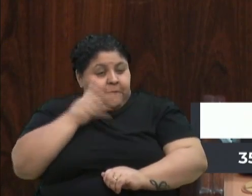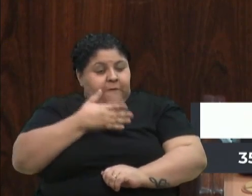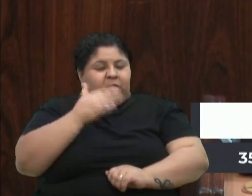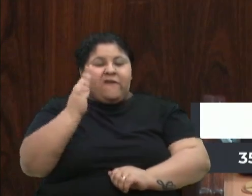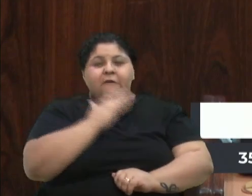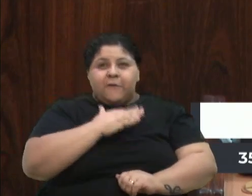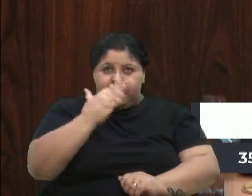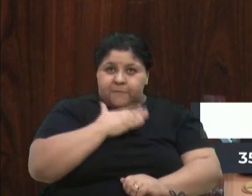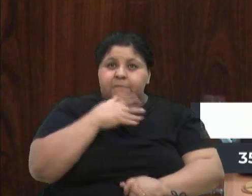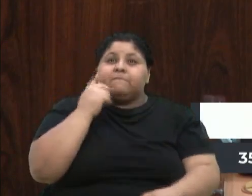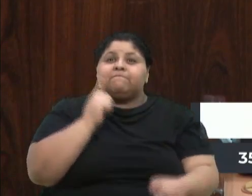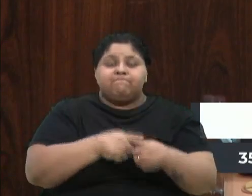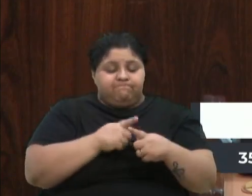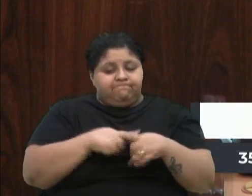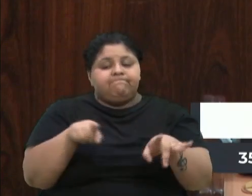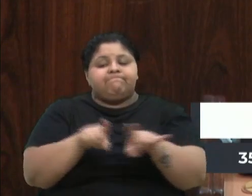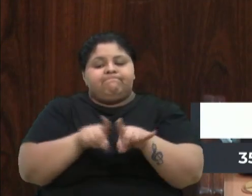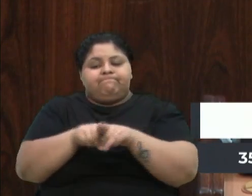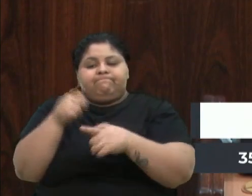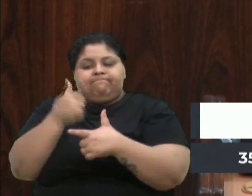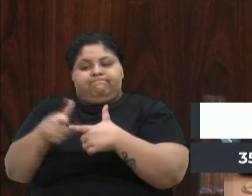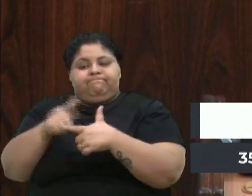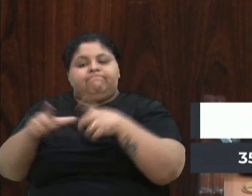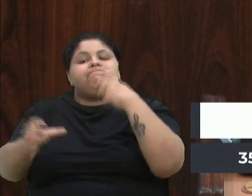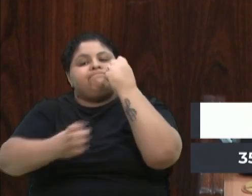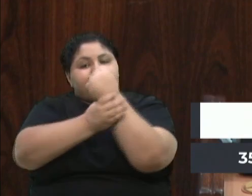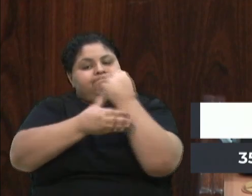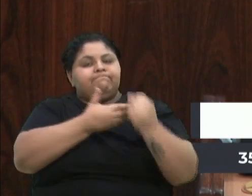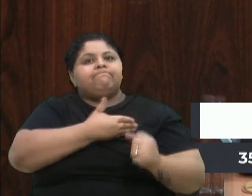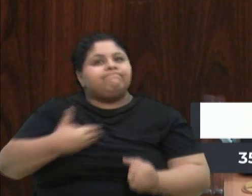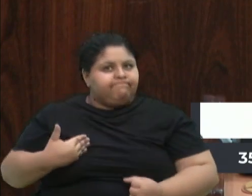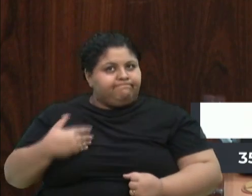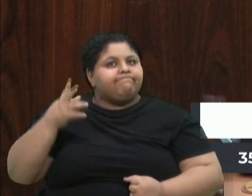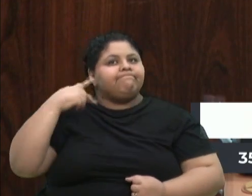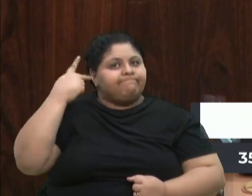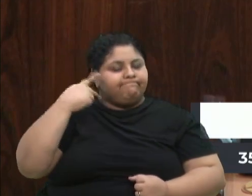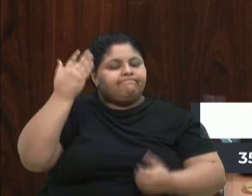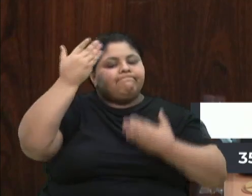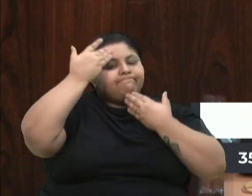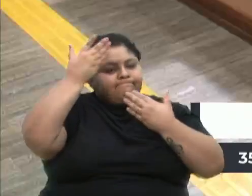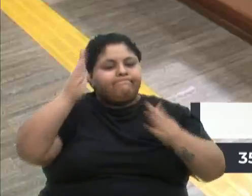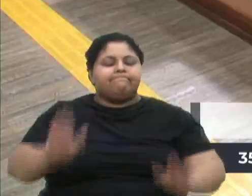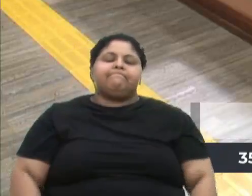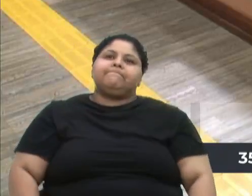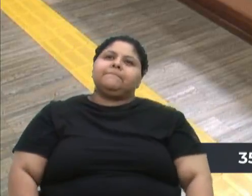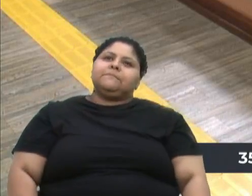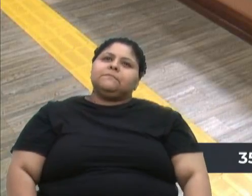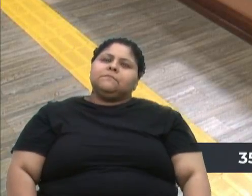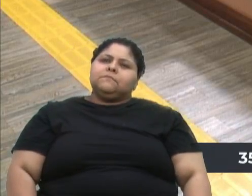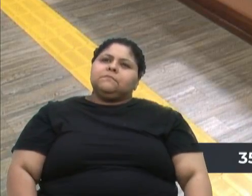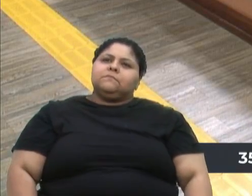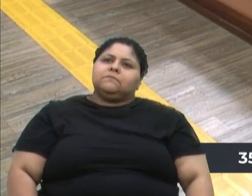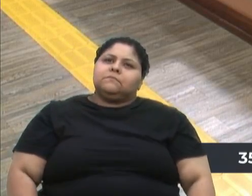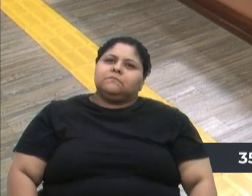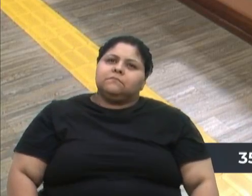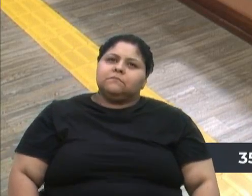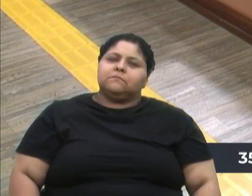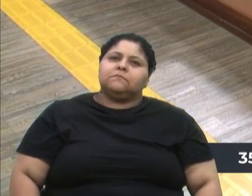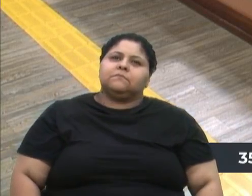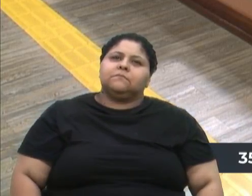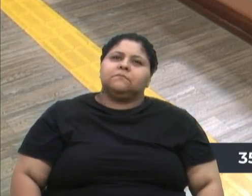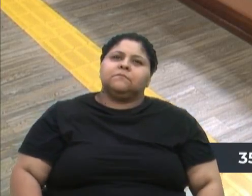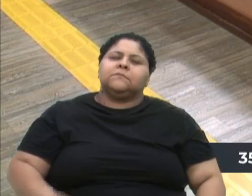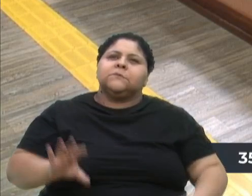rápida, porque isso também é um problema de segurança pública, né, vereador? Obrigado. Muito obrigada. Uma declaração de líder, meu líder